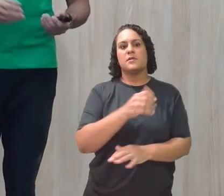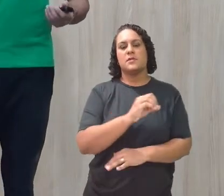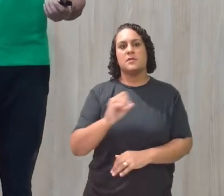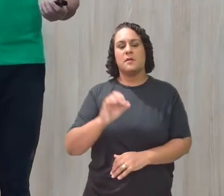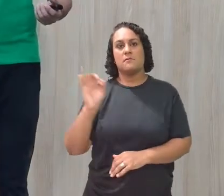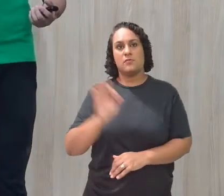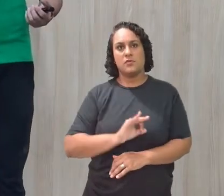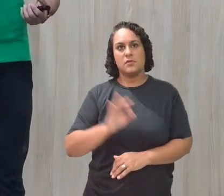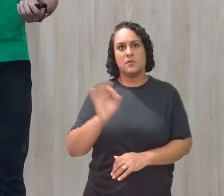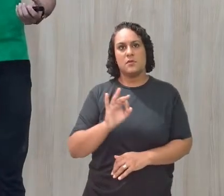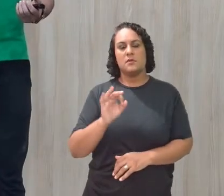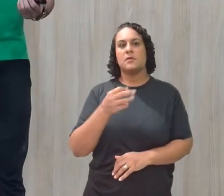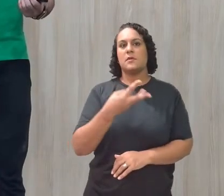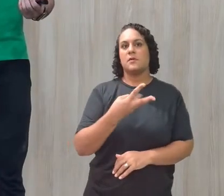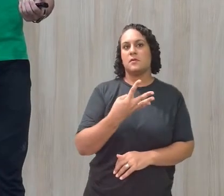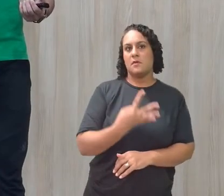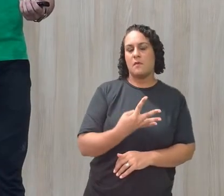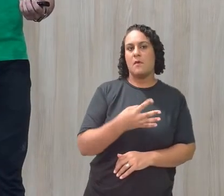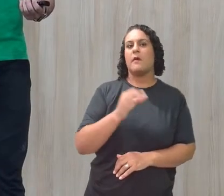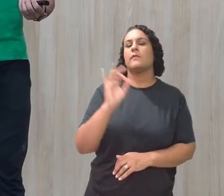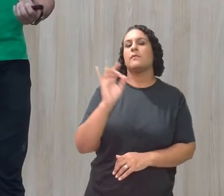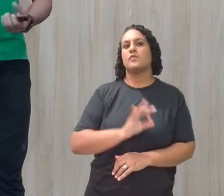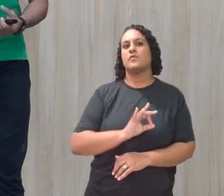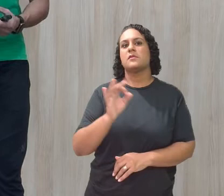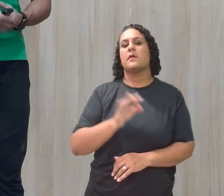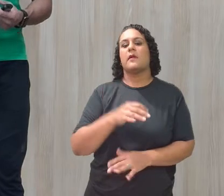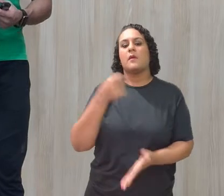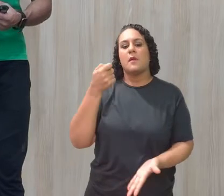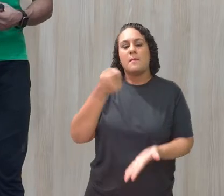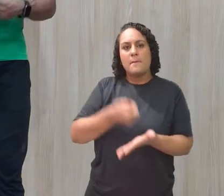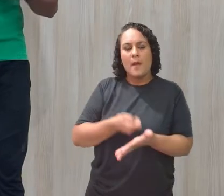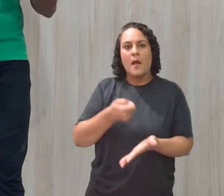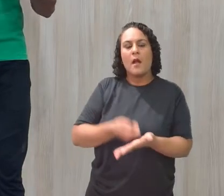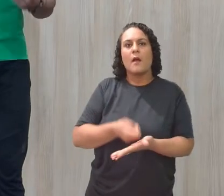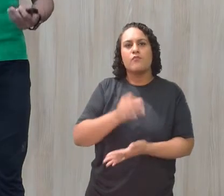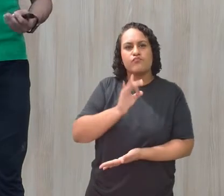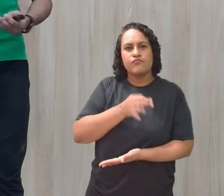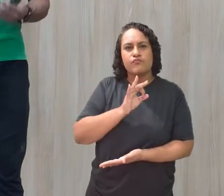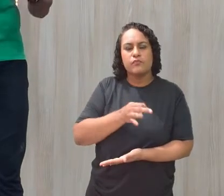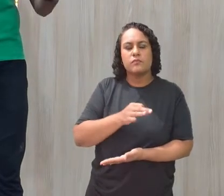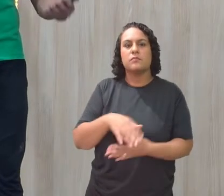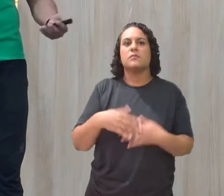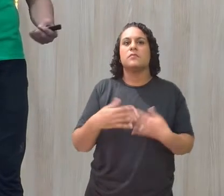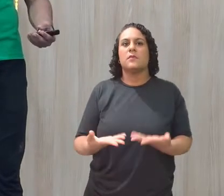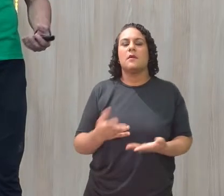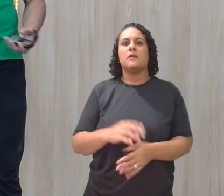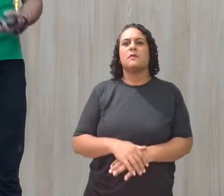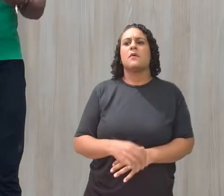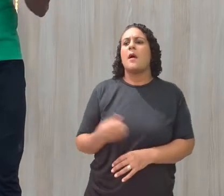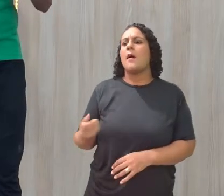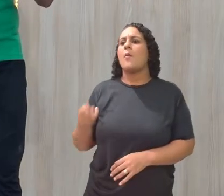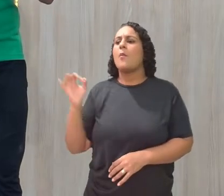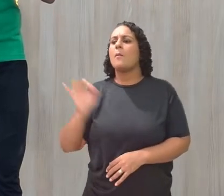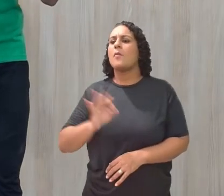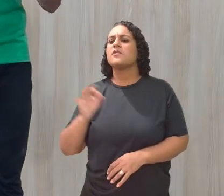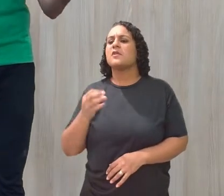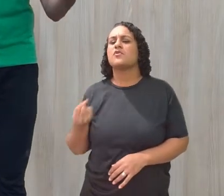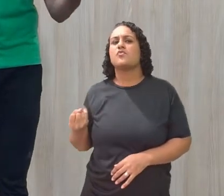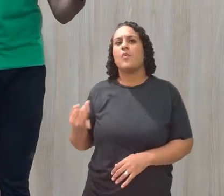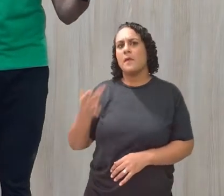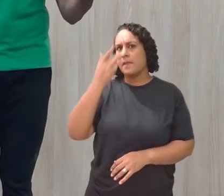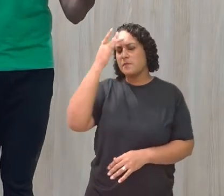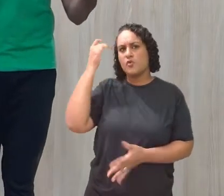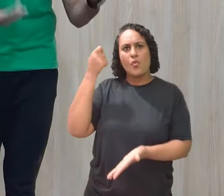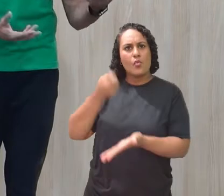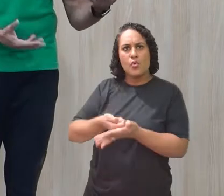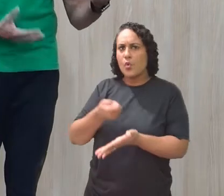e 34% é os que pagam em dia. Então, qual a porcentagem dos que não pagam em dia? Vai ser os